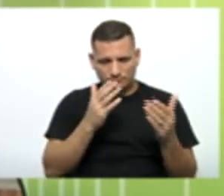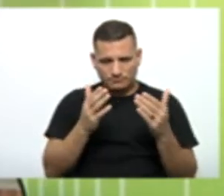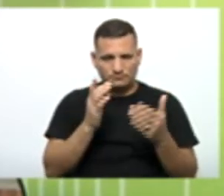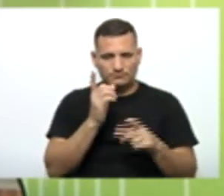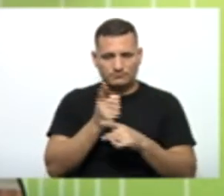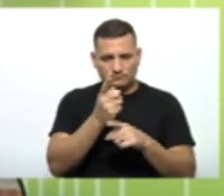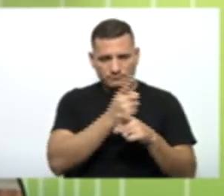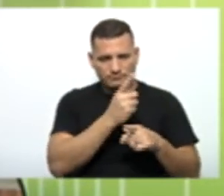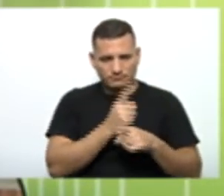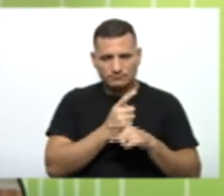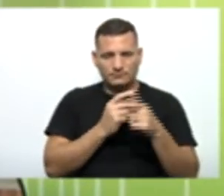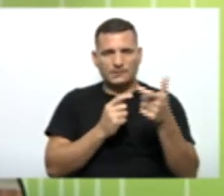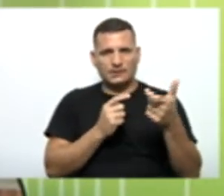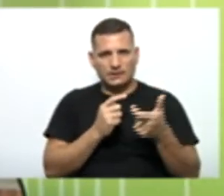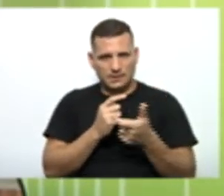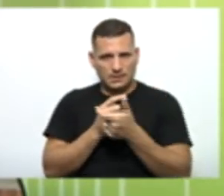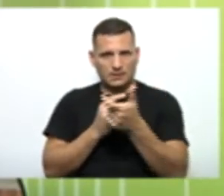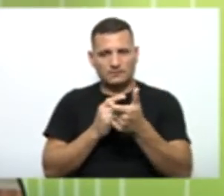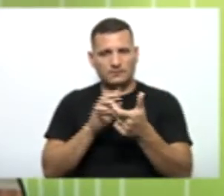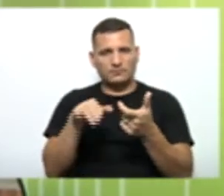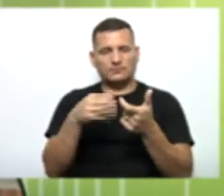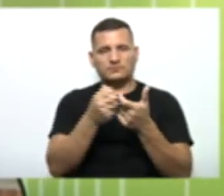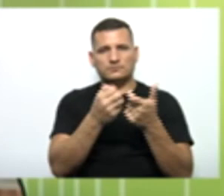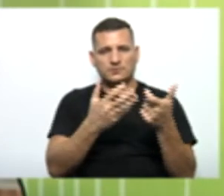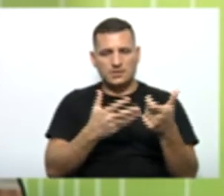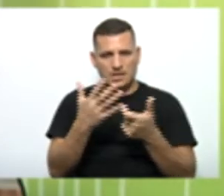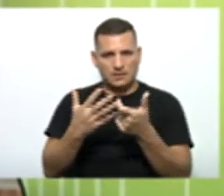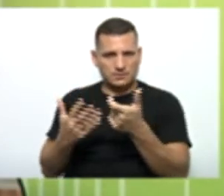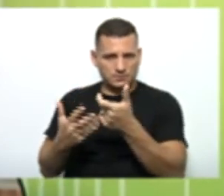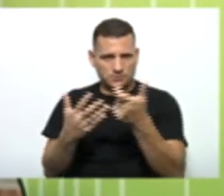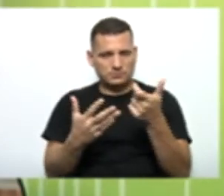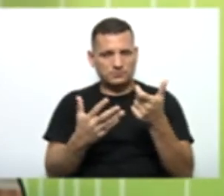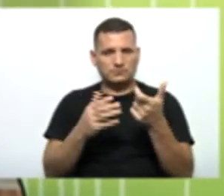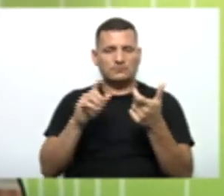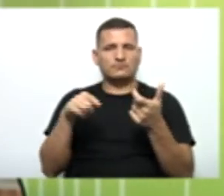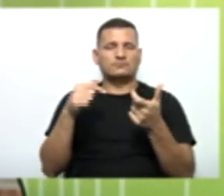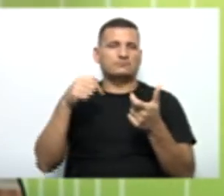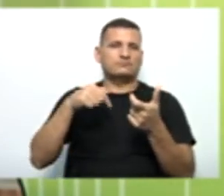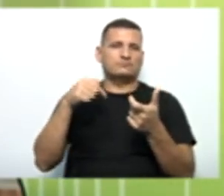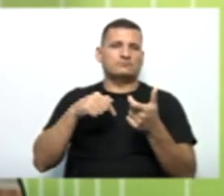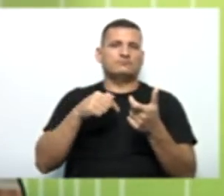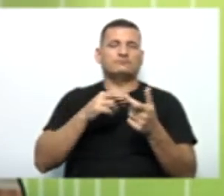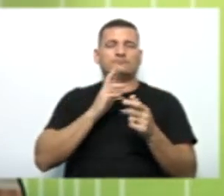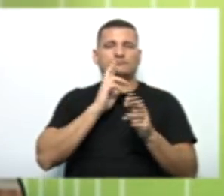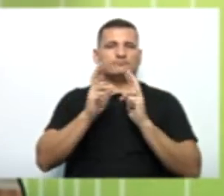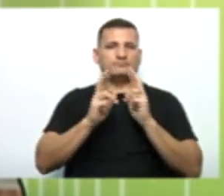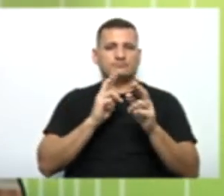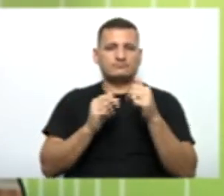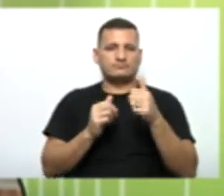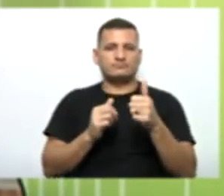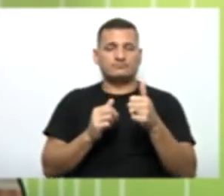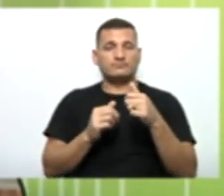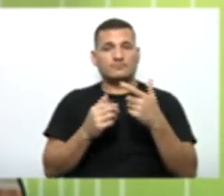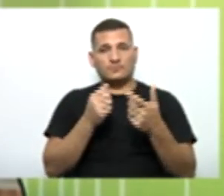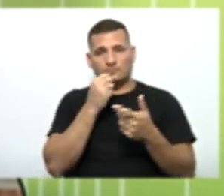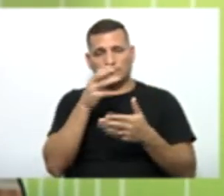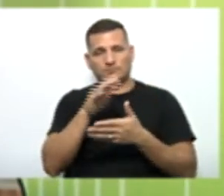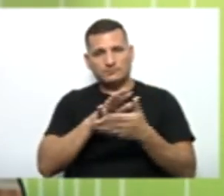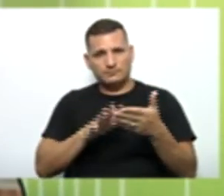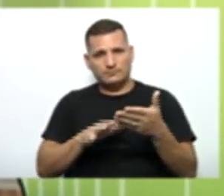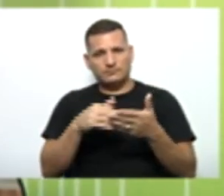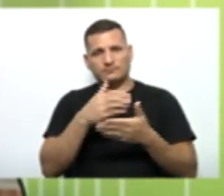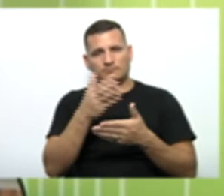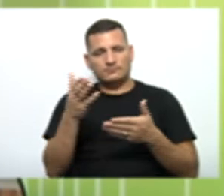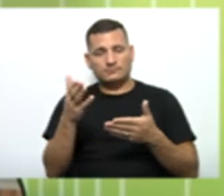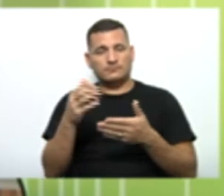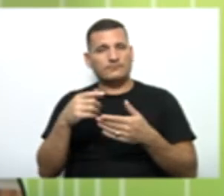os atributos. E aí nós vamos concluir aqui na nossa aula, certo? Então, ó, boa atividade para vocês